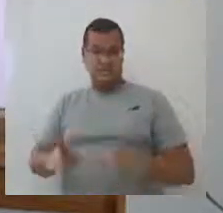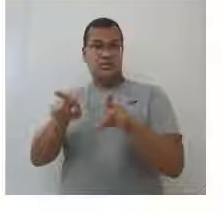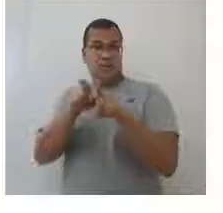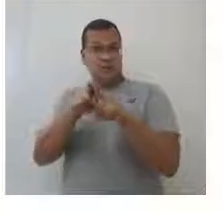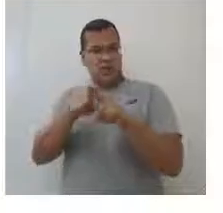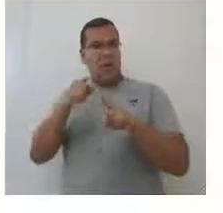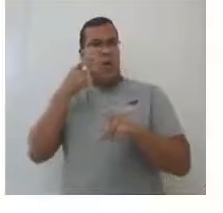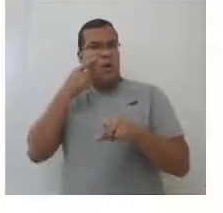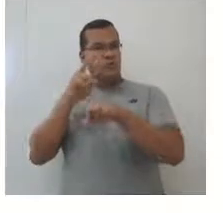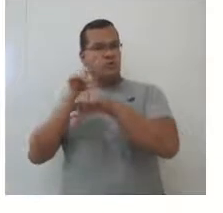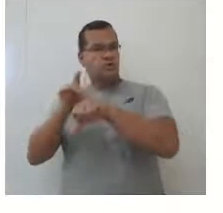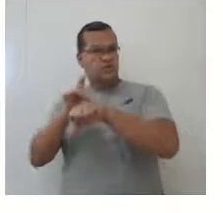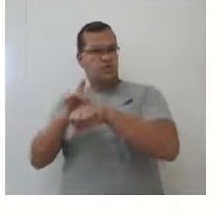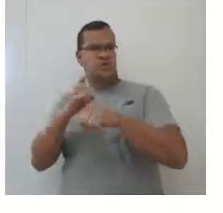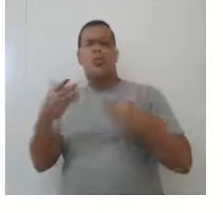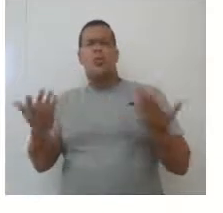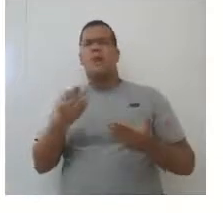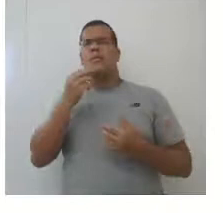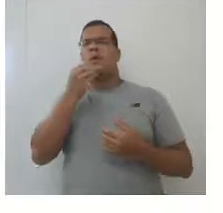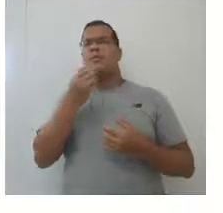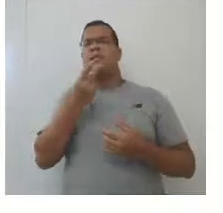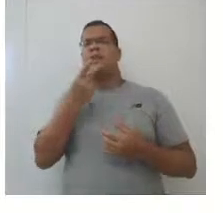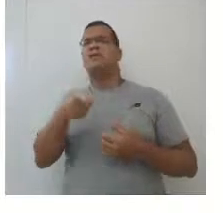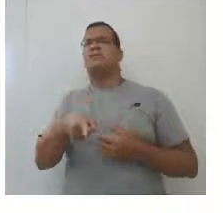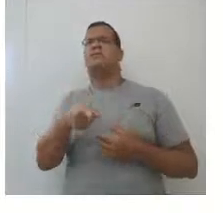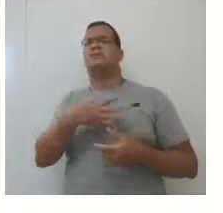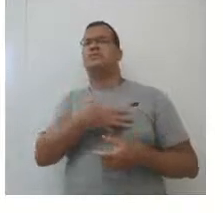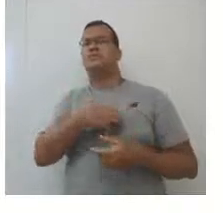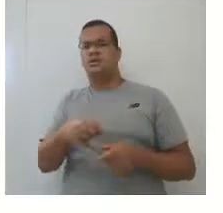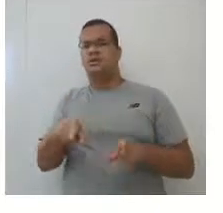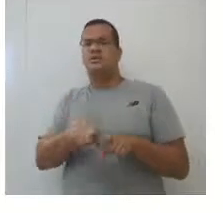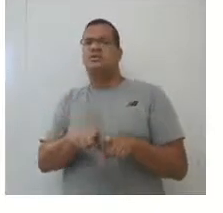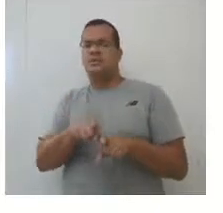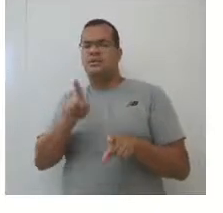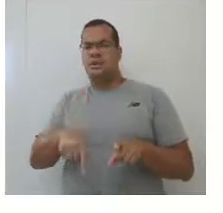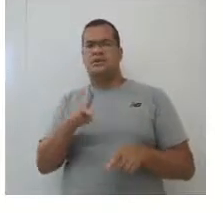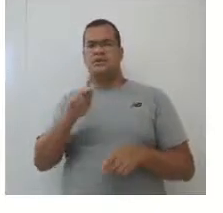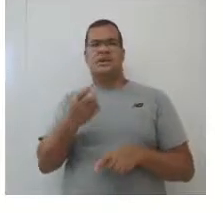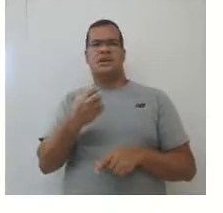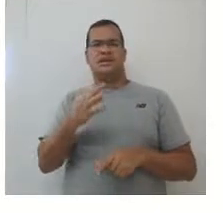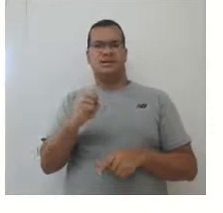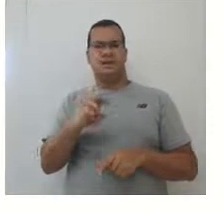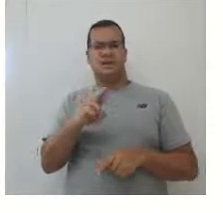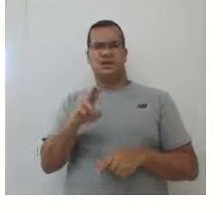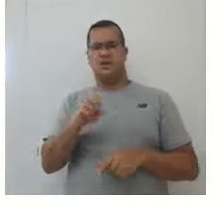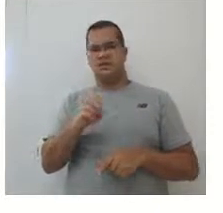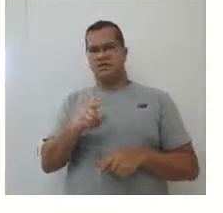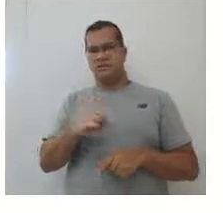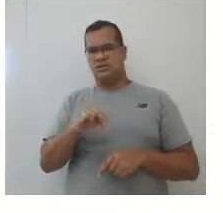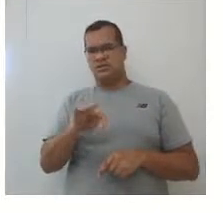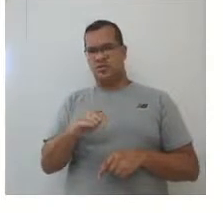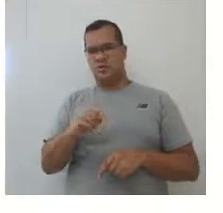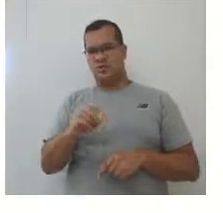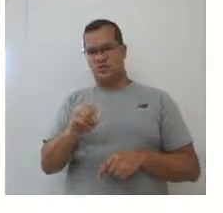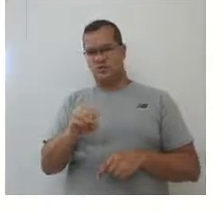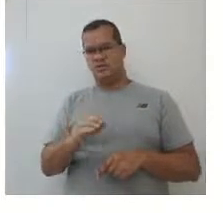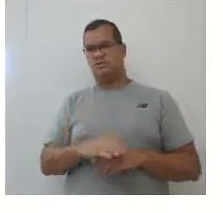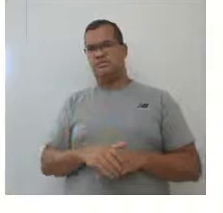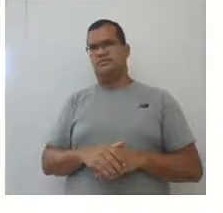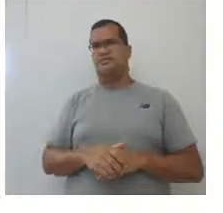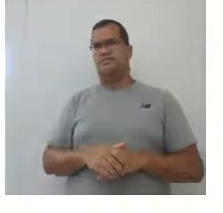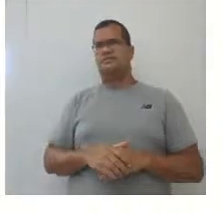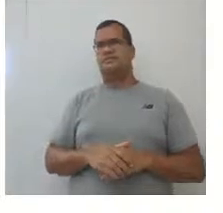Qual a probabilidade desse filho também ser heterozigoto? Vê qual é a sacada. Mário, por favor, corta aqui pro